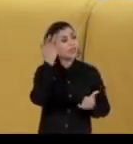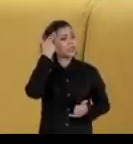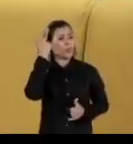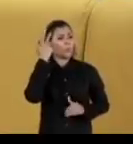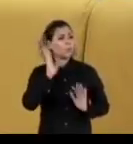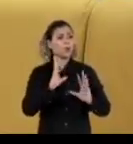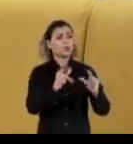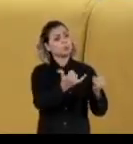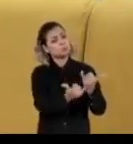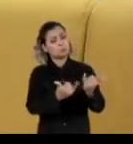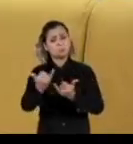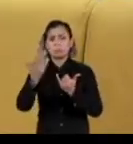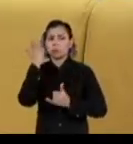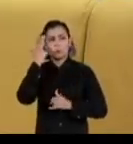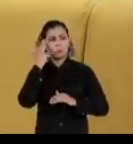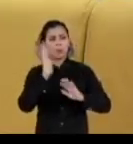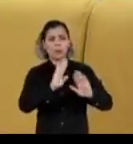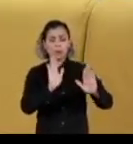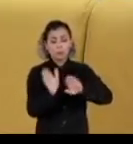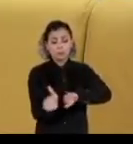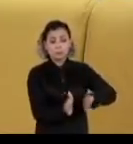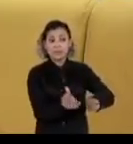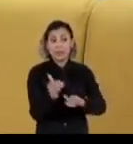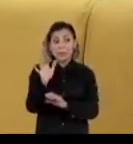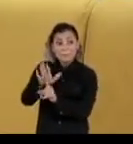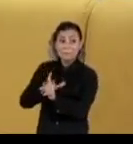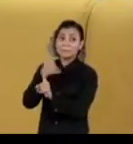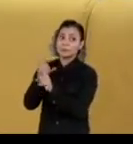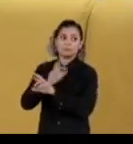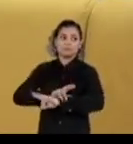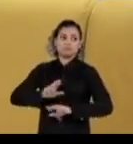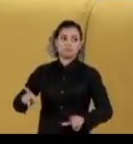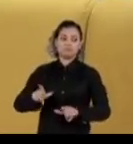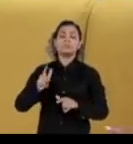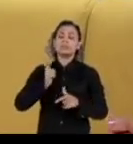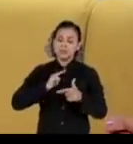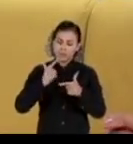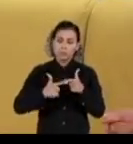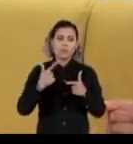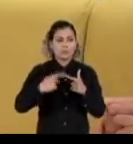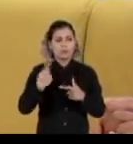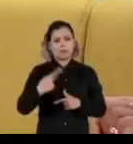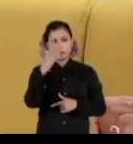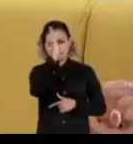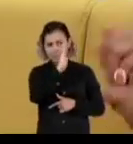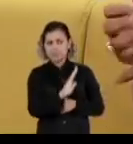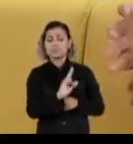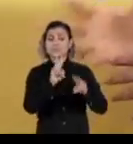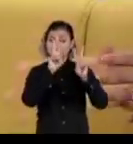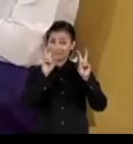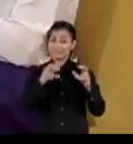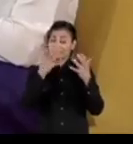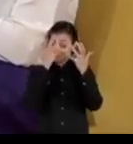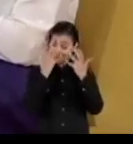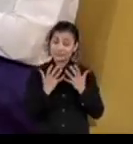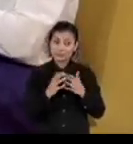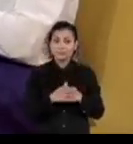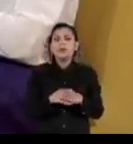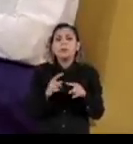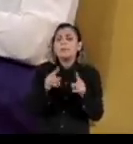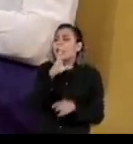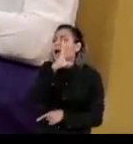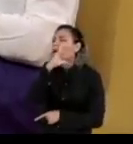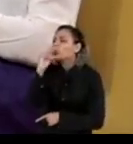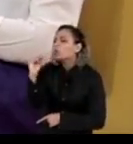mundo já fez isso. Existe ainda um grande problema no Brasil com relação a este tema. E no caso dos adolescentes, que